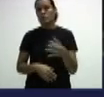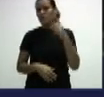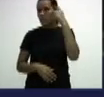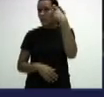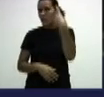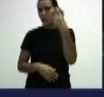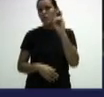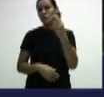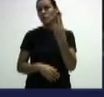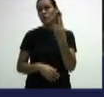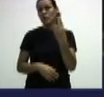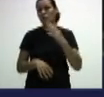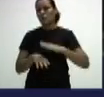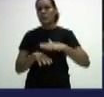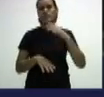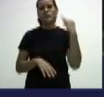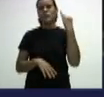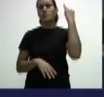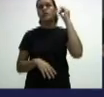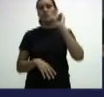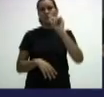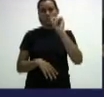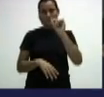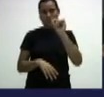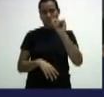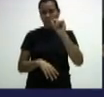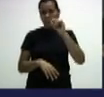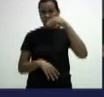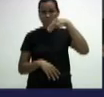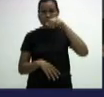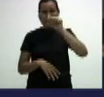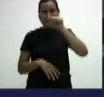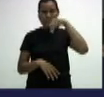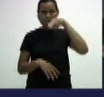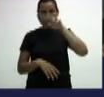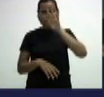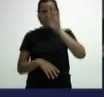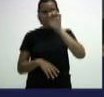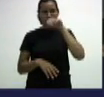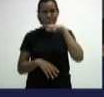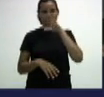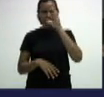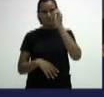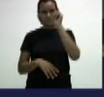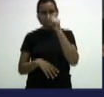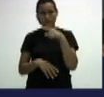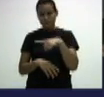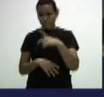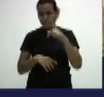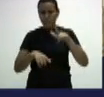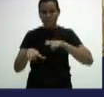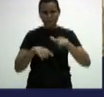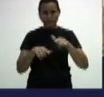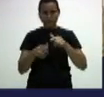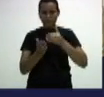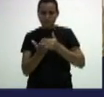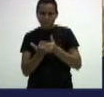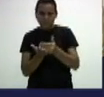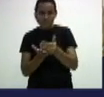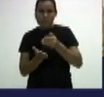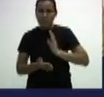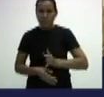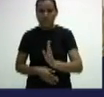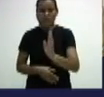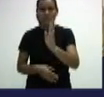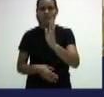importante é a manutenção desse trabalho? Talvez seja isso, né? É importante a manutenção, mas acho que mais importante é a gente continuar crescendo com a ideia